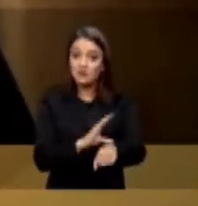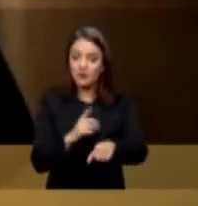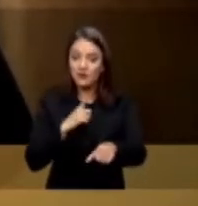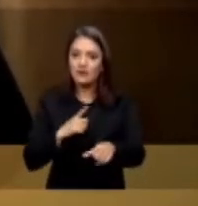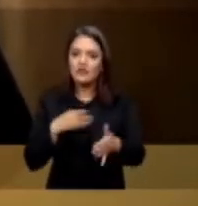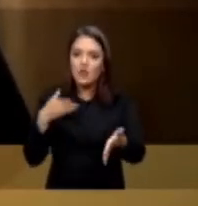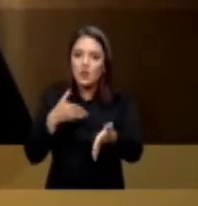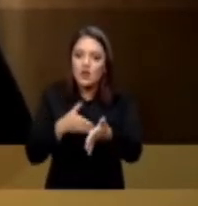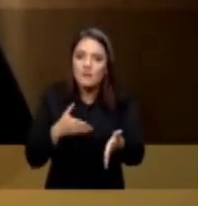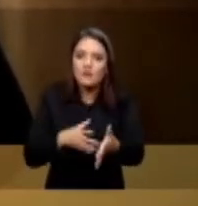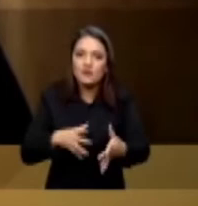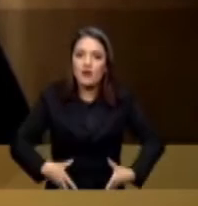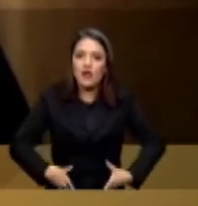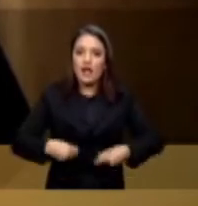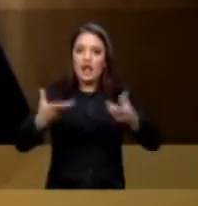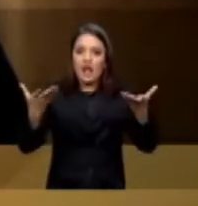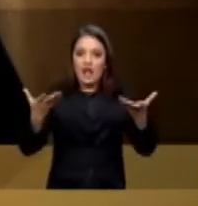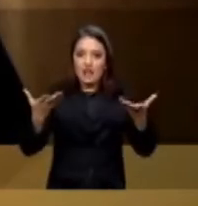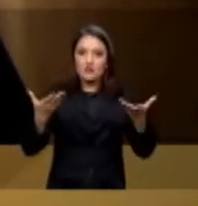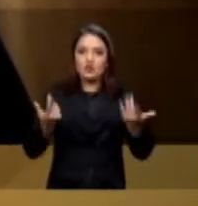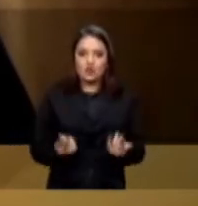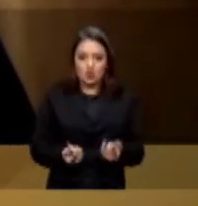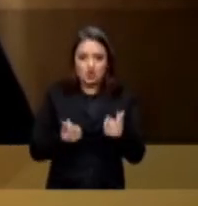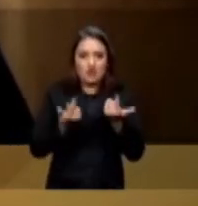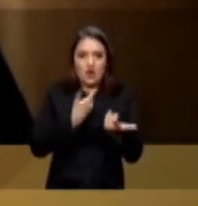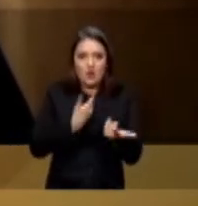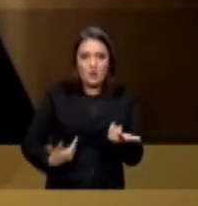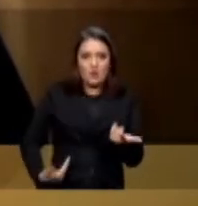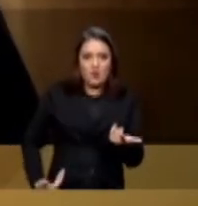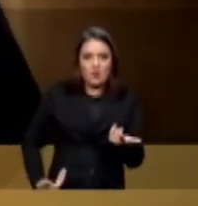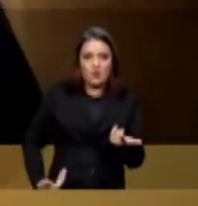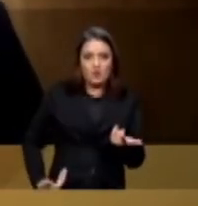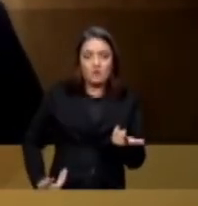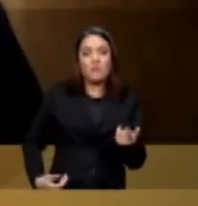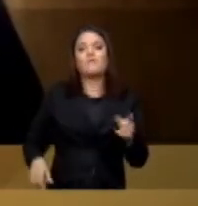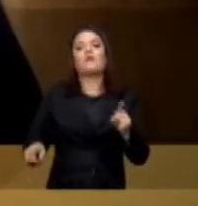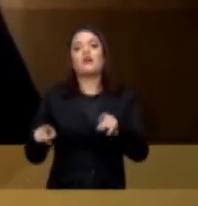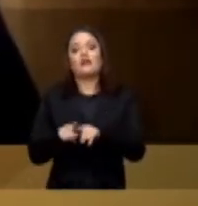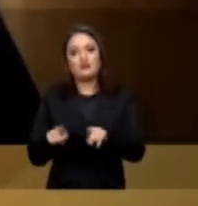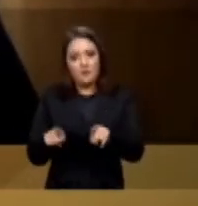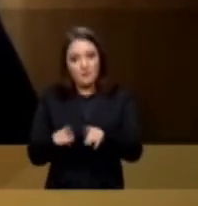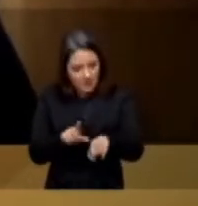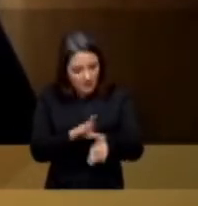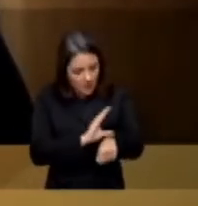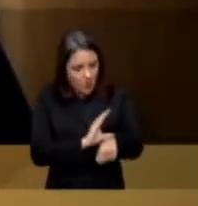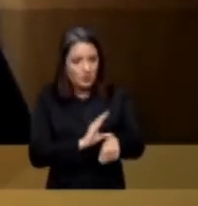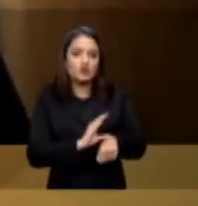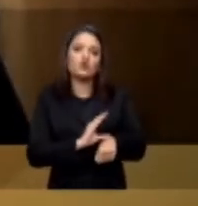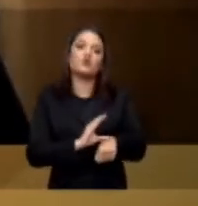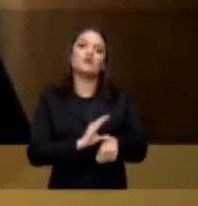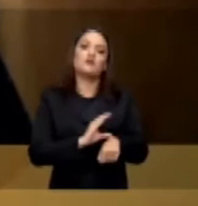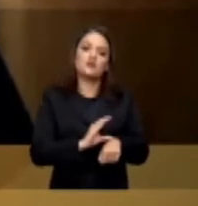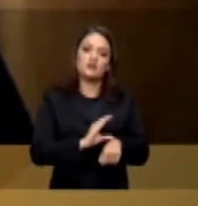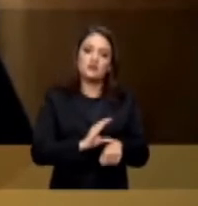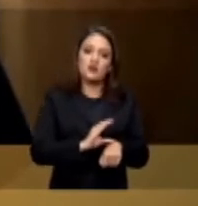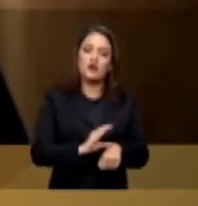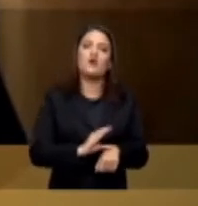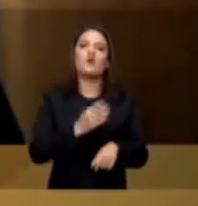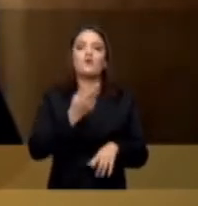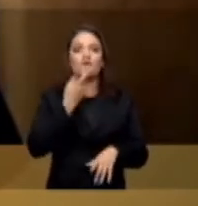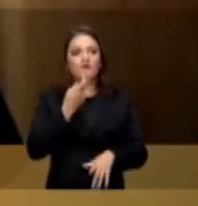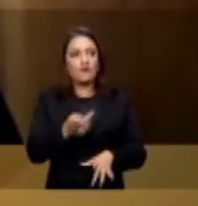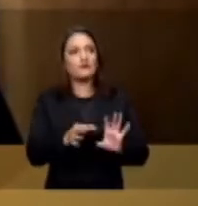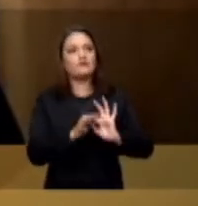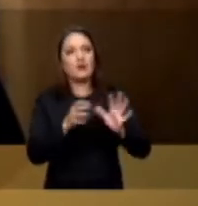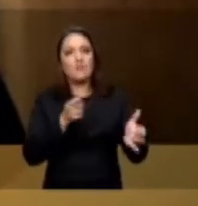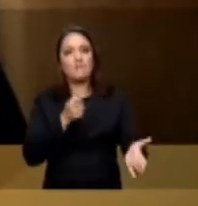para gastos públicos com publicidade é com essa mesma Constituição que se financia propaganda